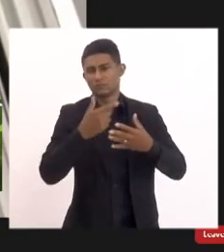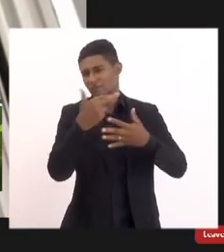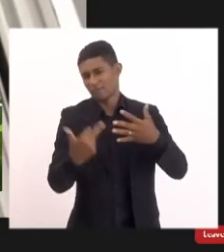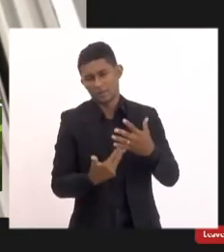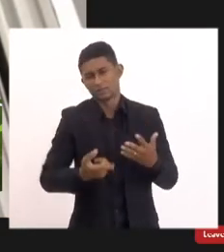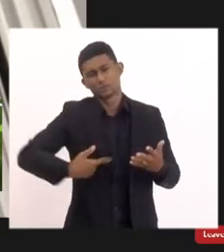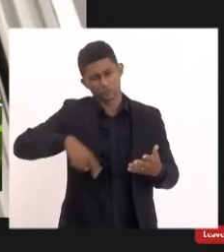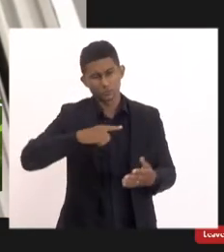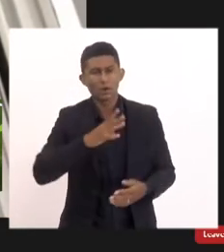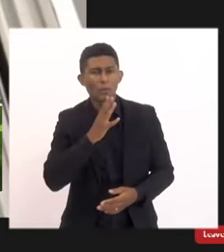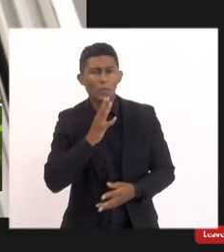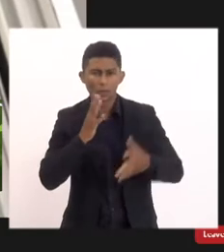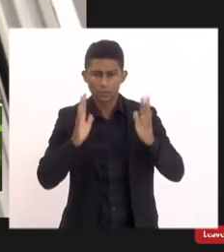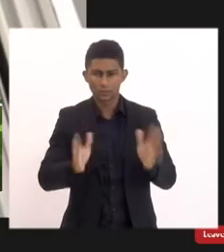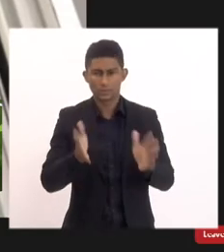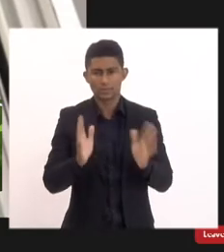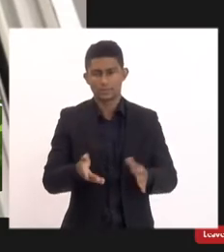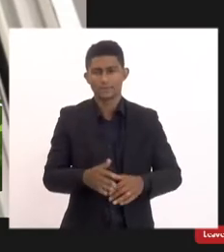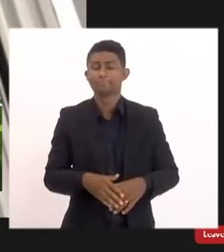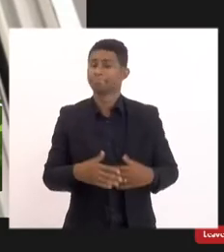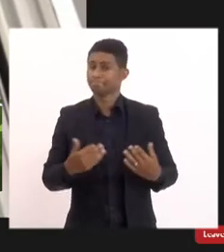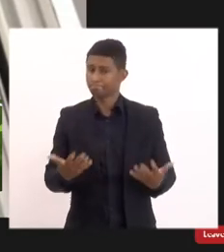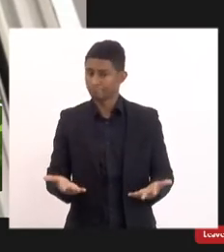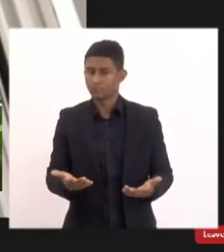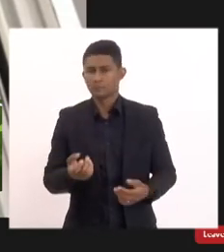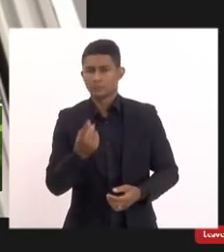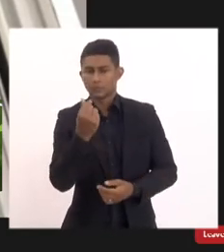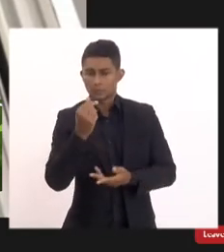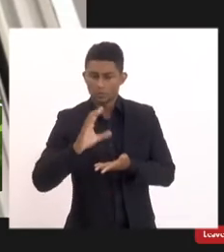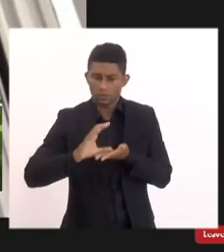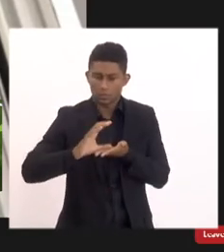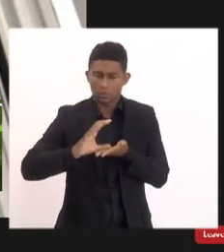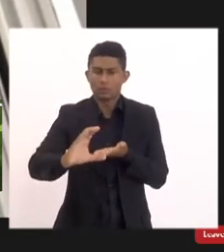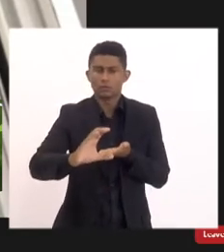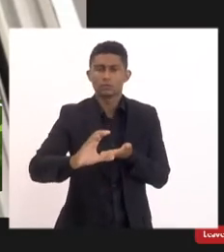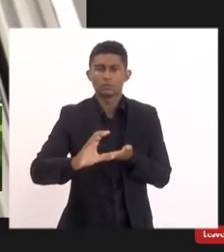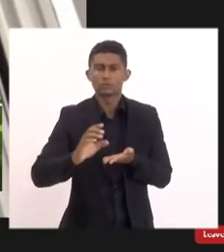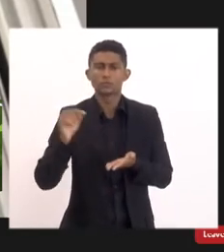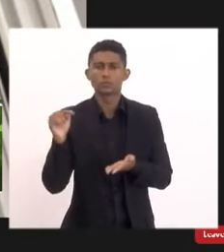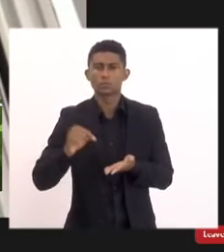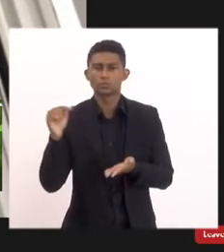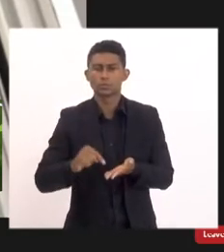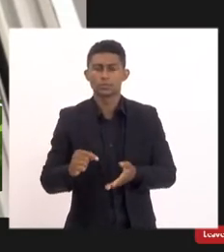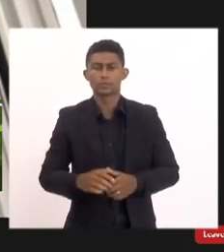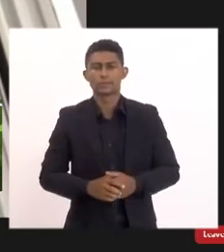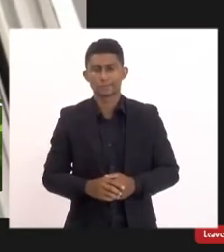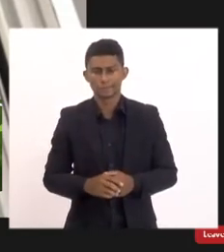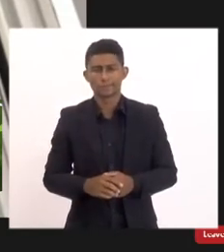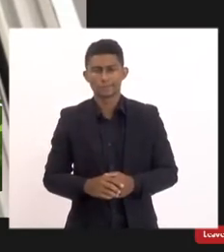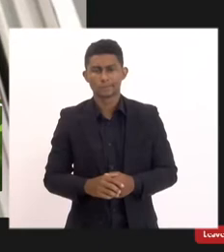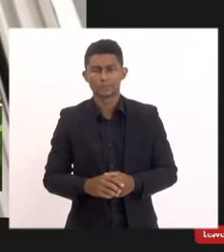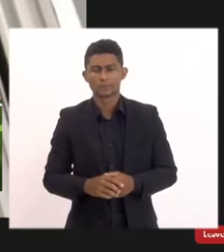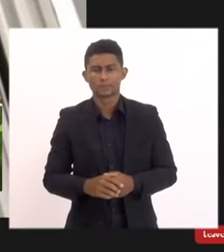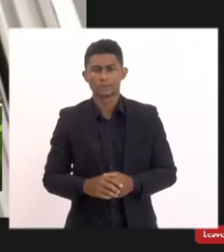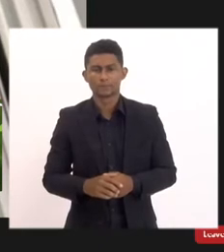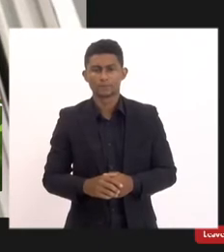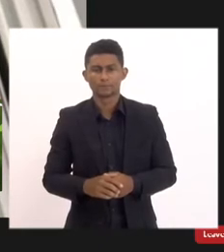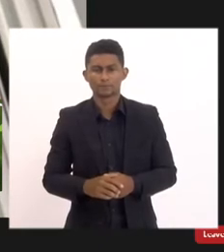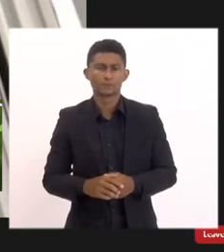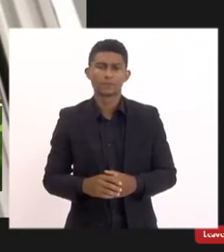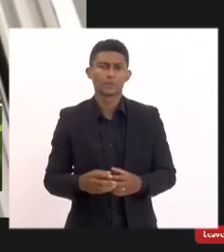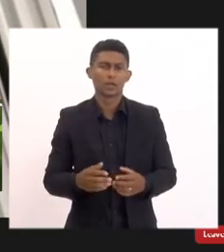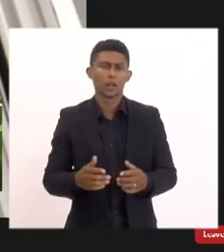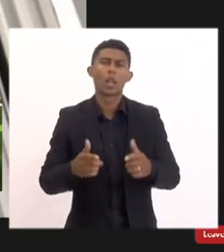falar, que eles, que o orçamento, né, para o custeio disso virá